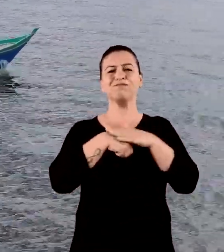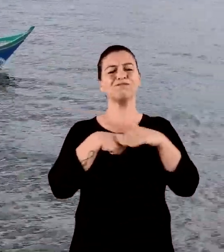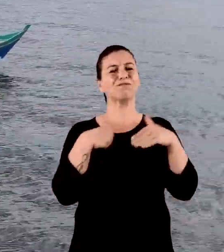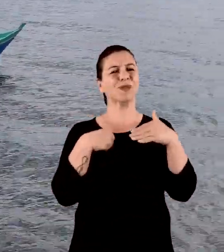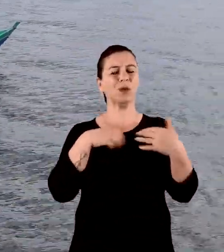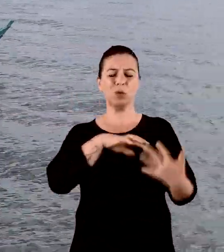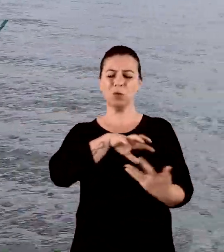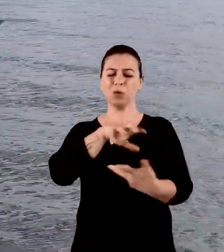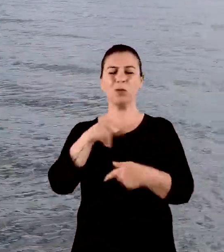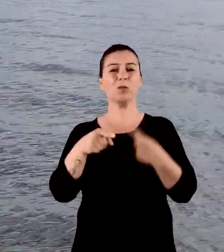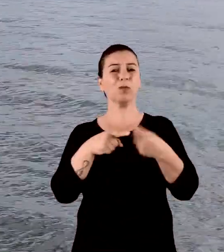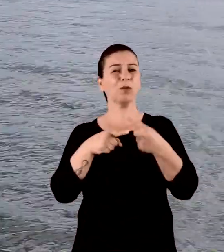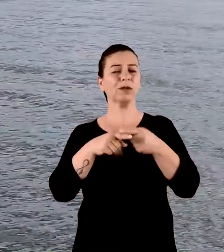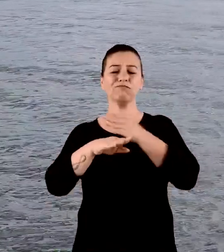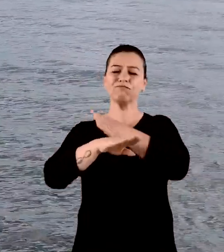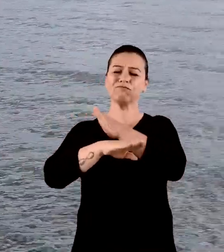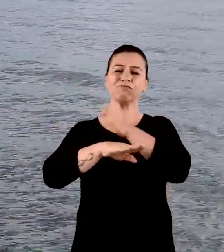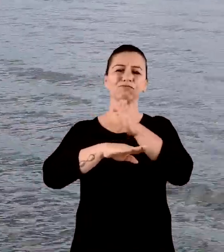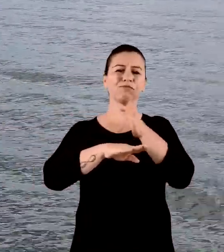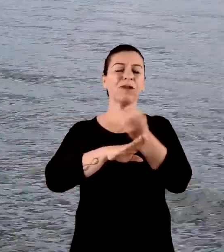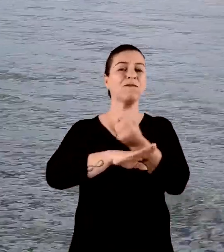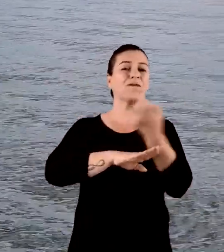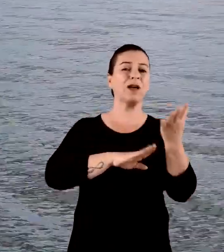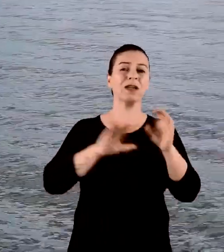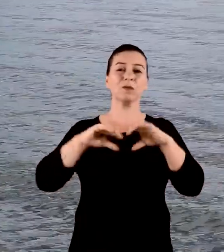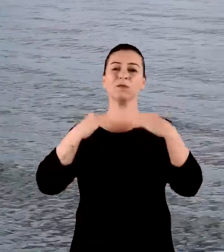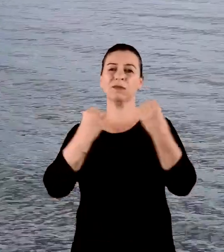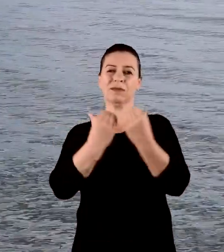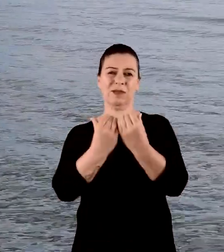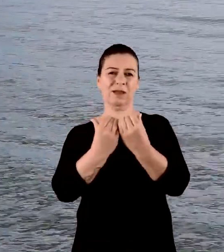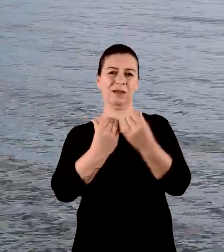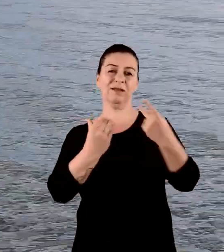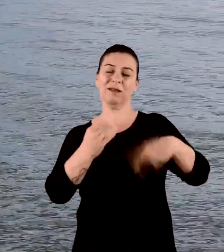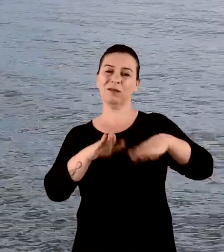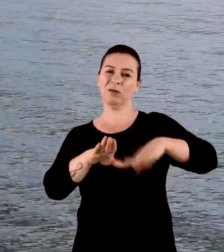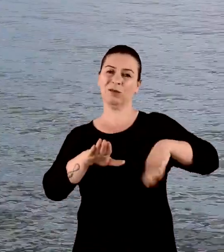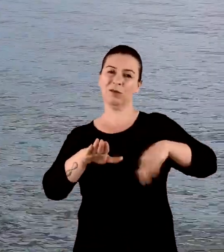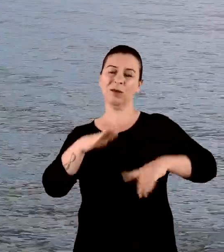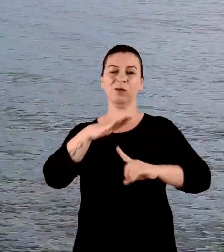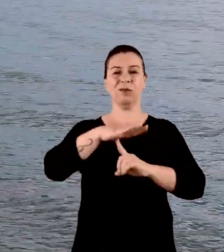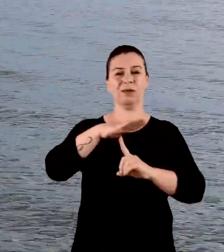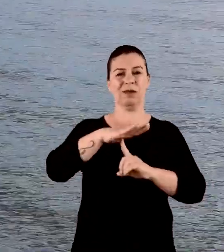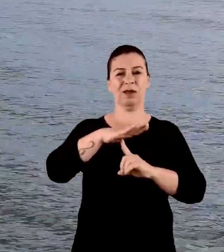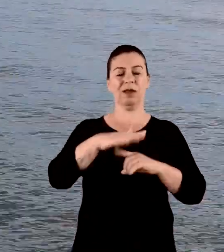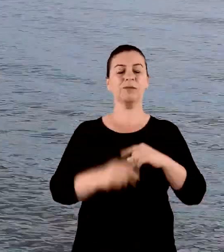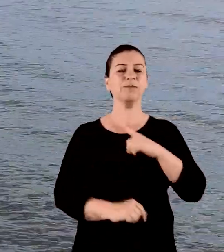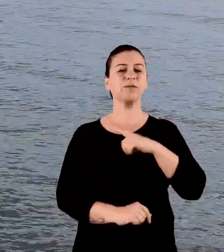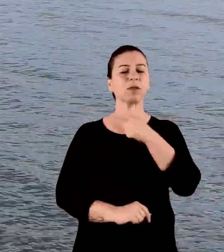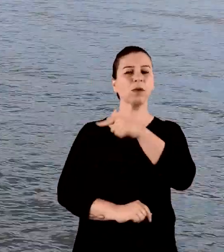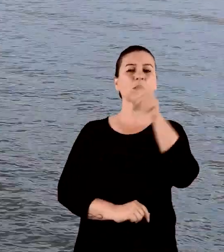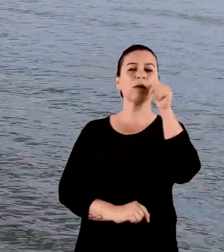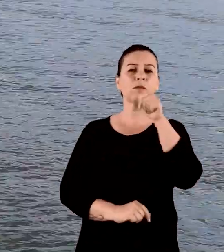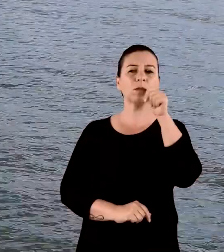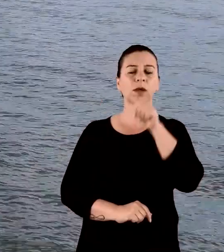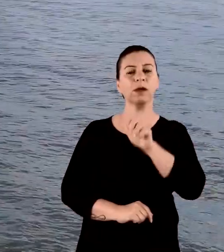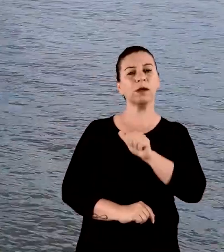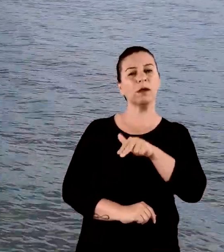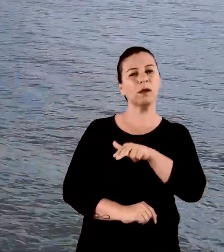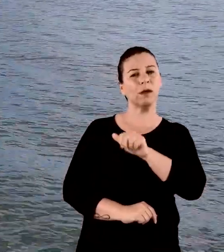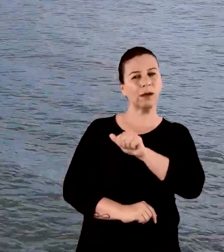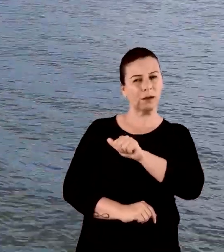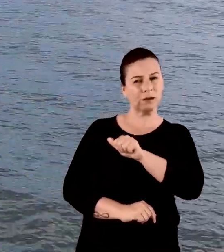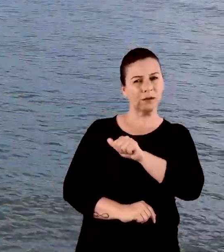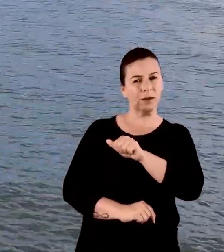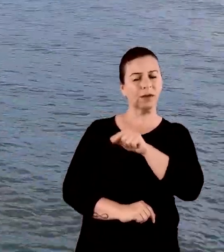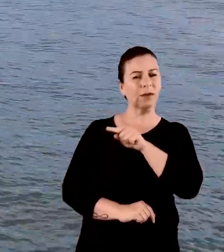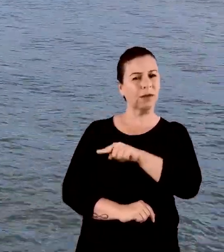ela me deu acesso a muitas comunidades que eu não conhecia, do litoral aqui do Paraná. Tem uma senhora, Ana